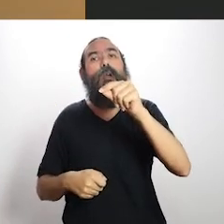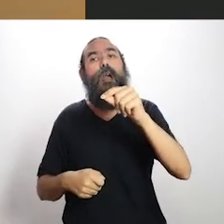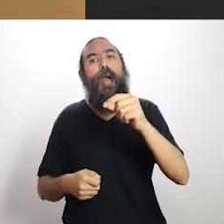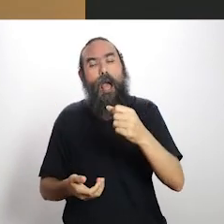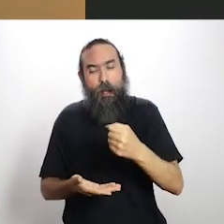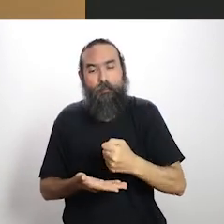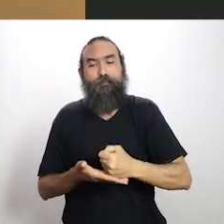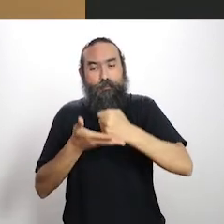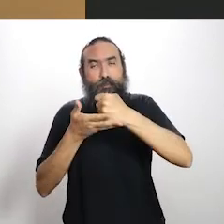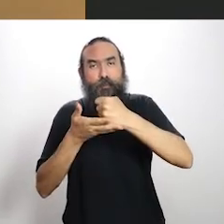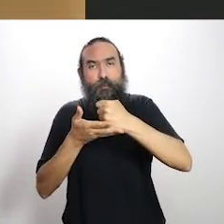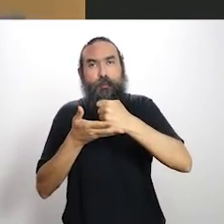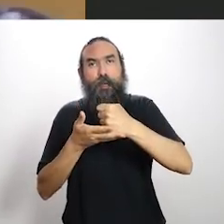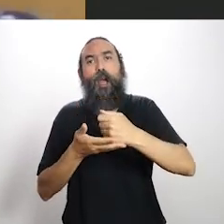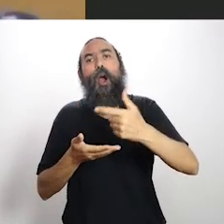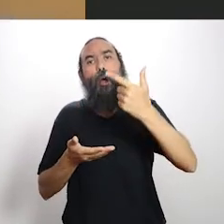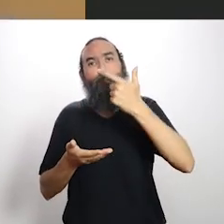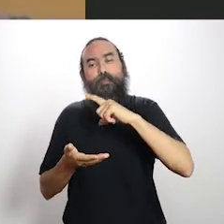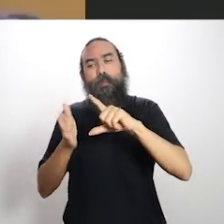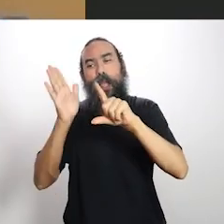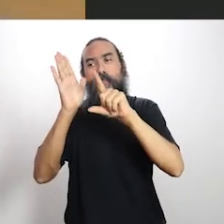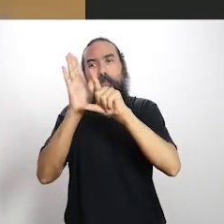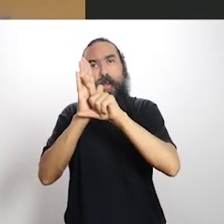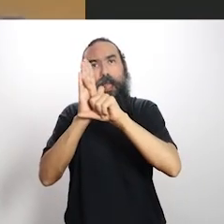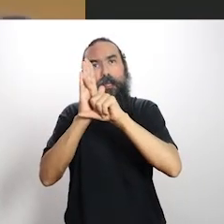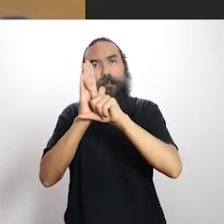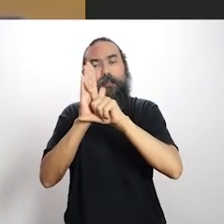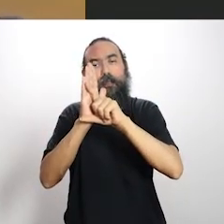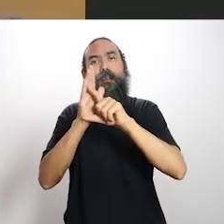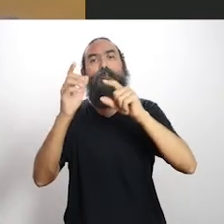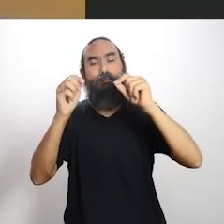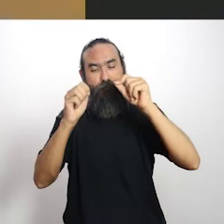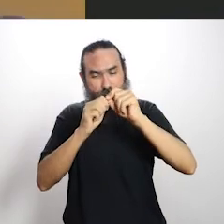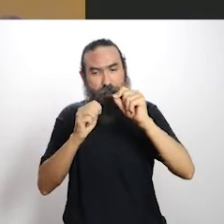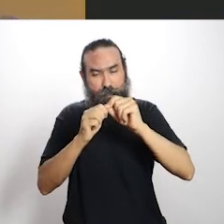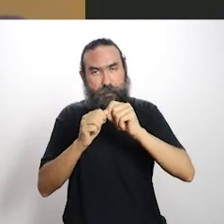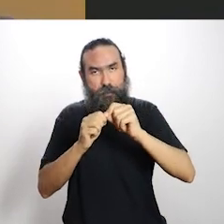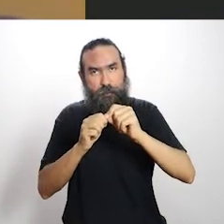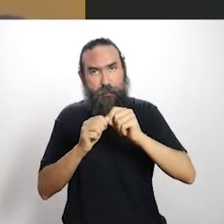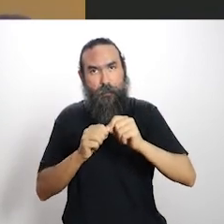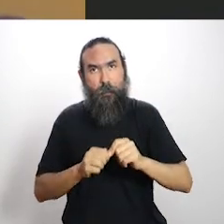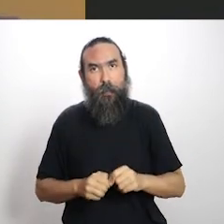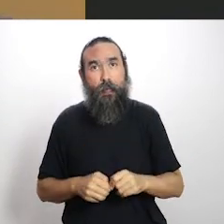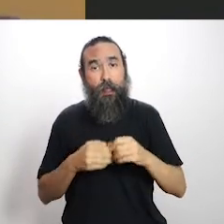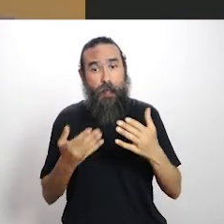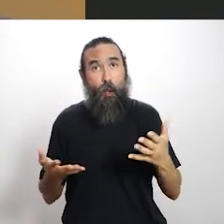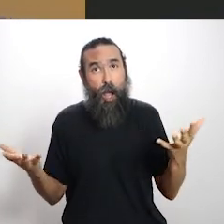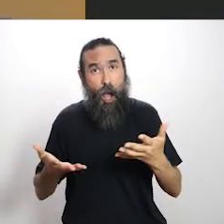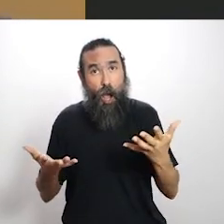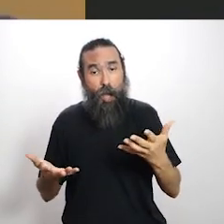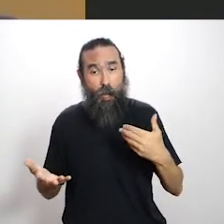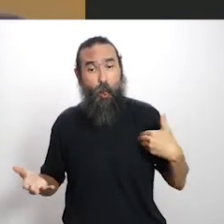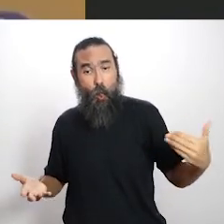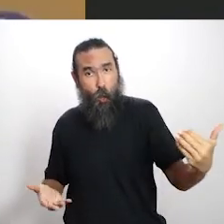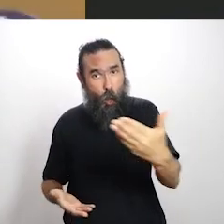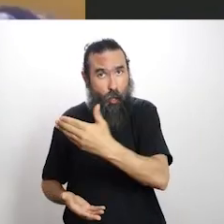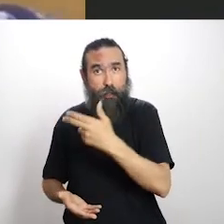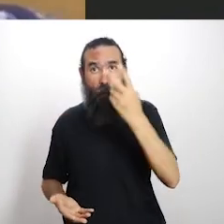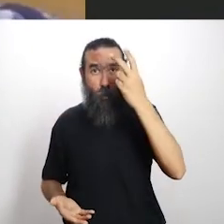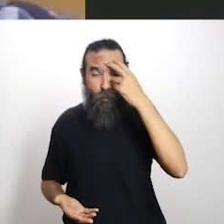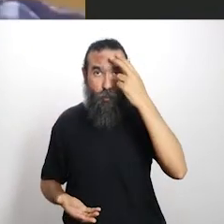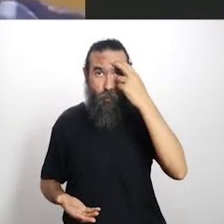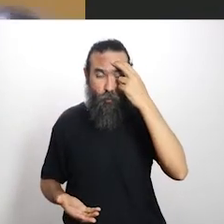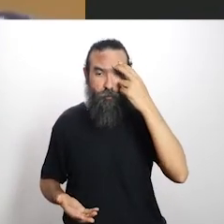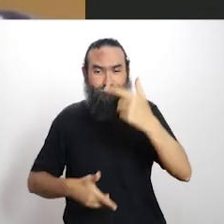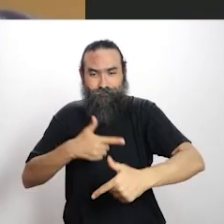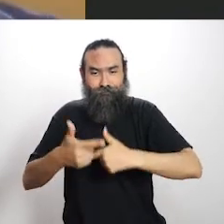a gente com a área cultural queria chamar a atenção para o seguinte eu percebi através de algumas lives que eu fiz que